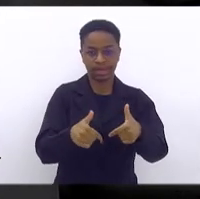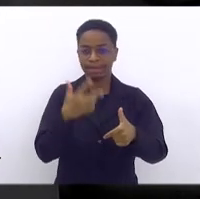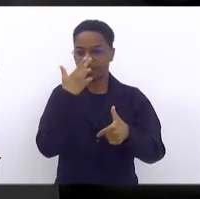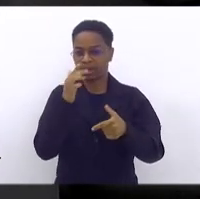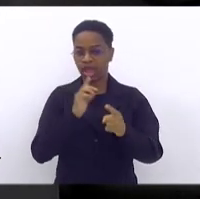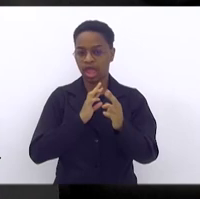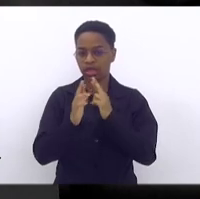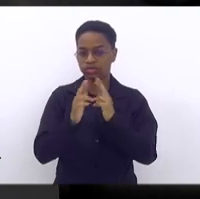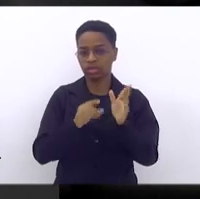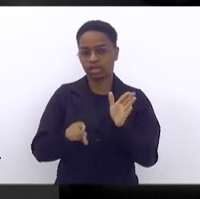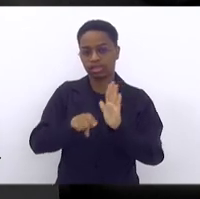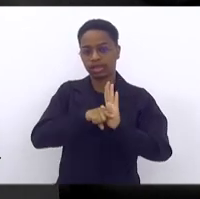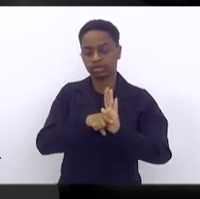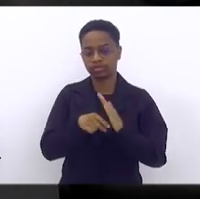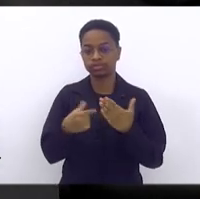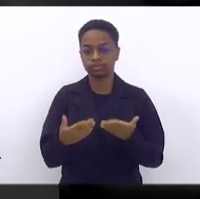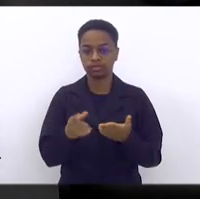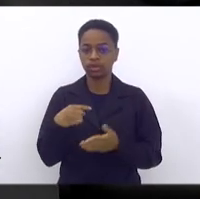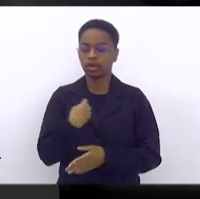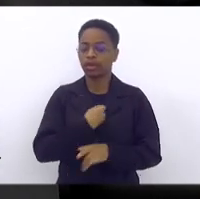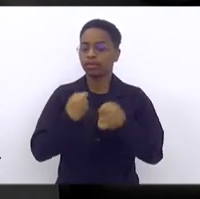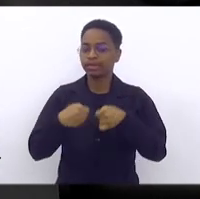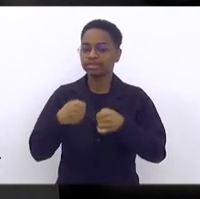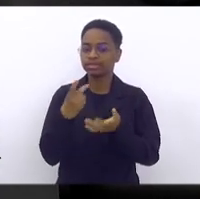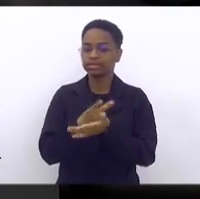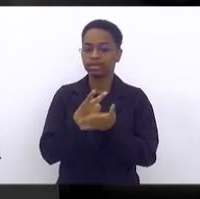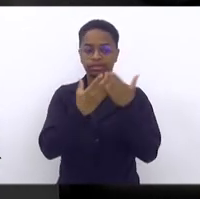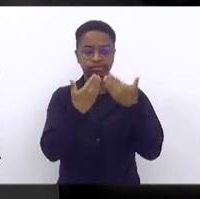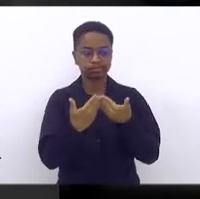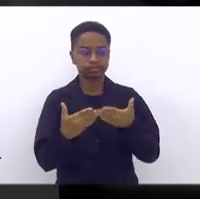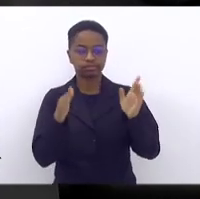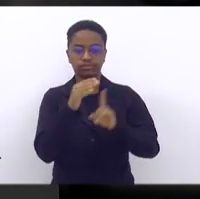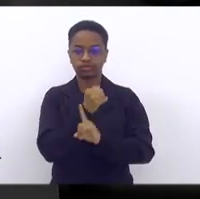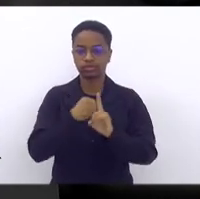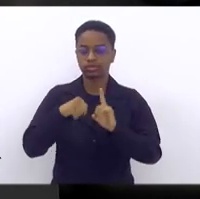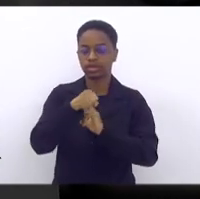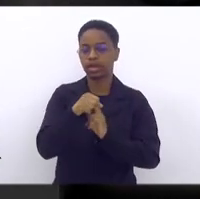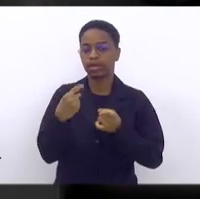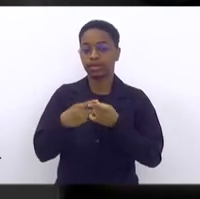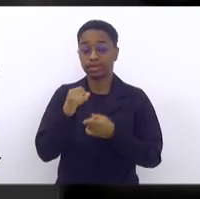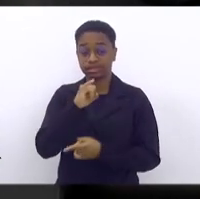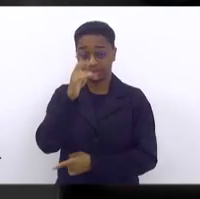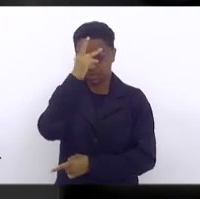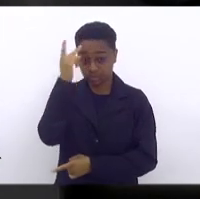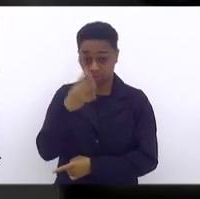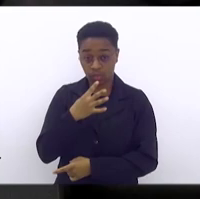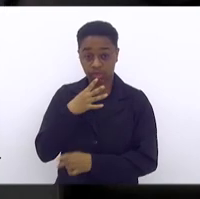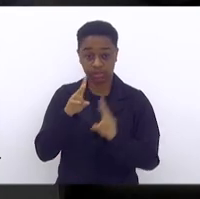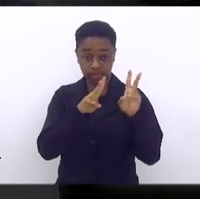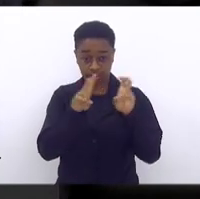negativo. Então, é importante sempre ter essa abertura para a sociedade, né, para quem conhece o tema. E aqui